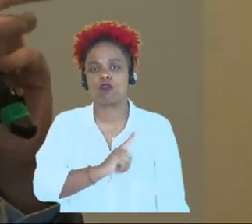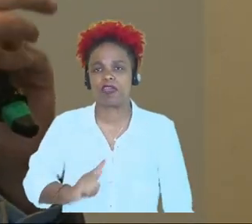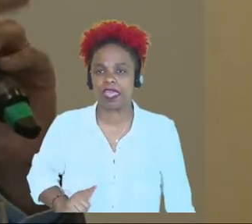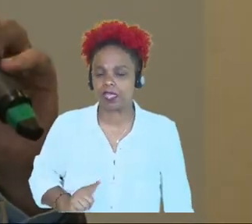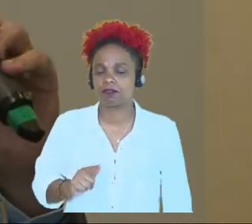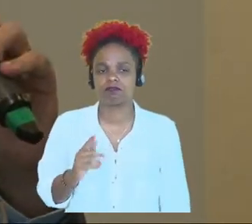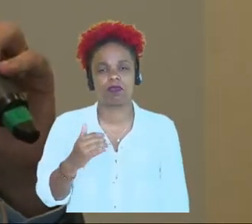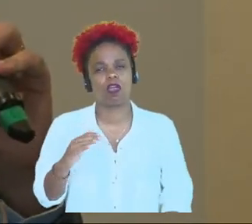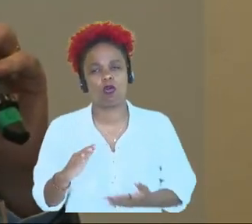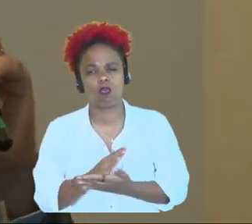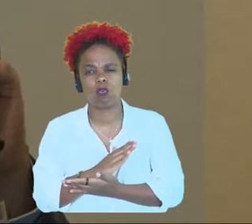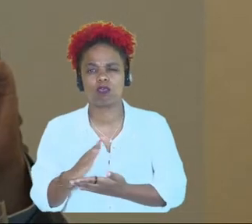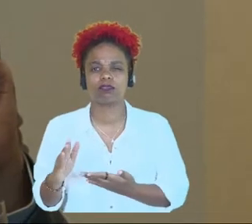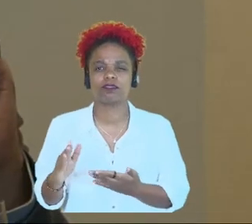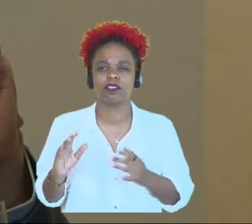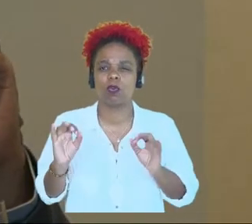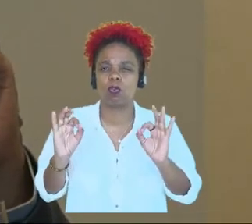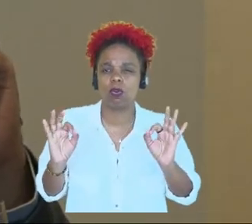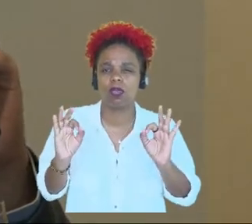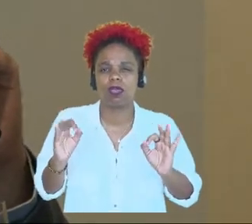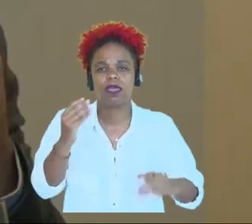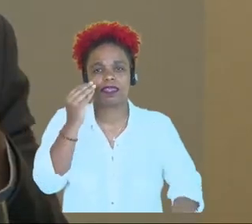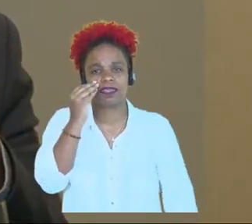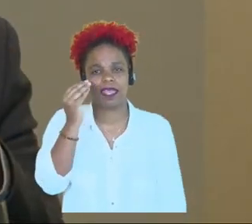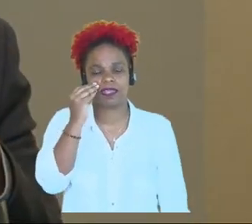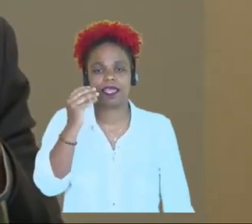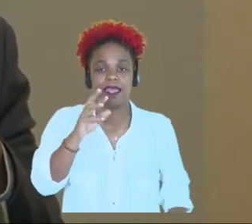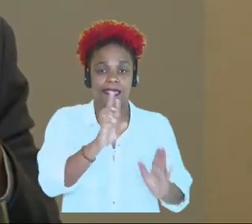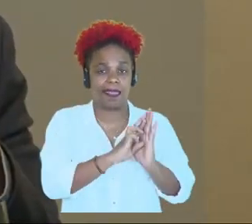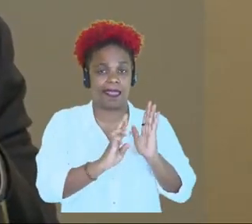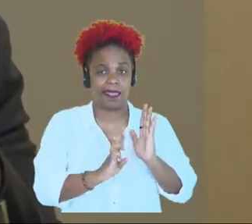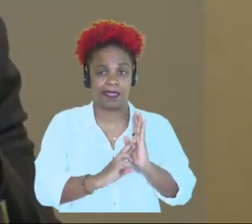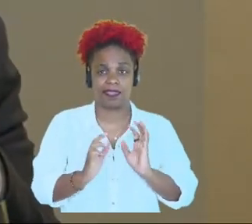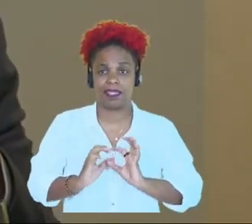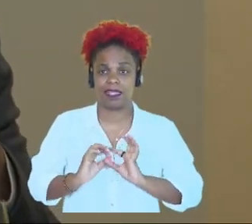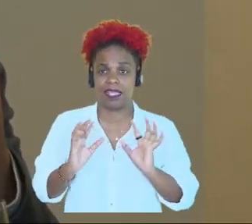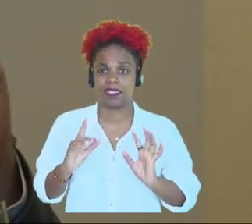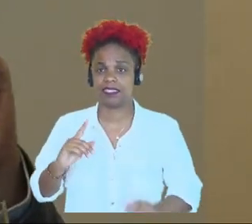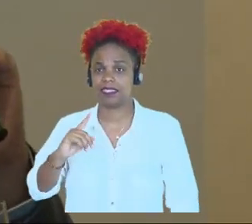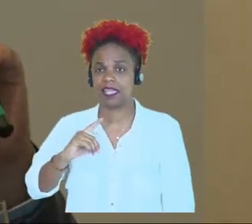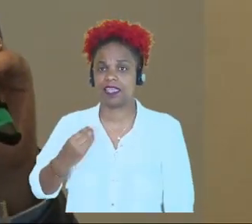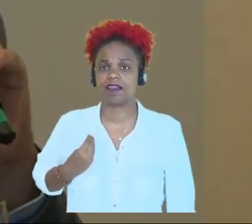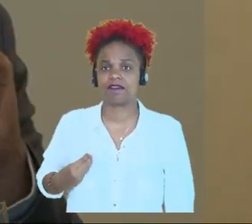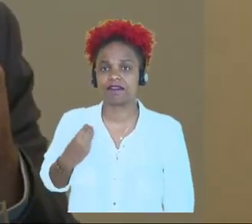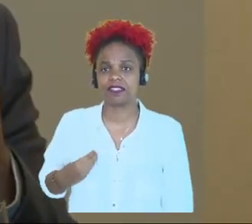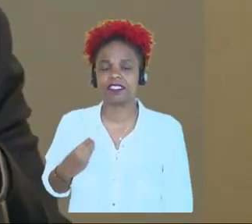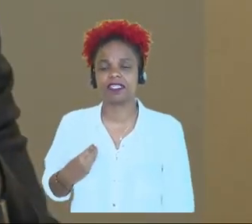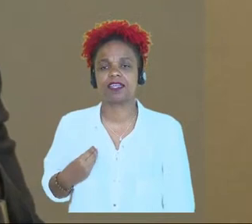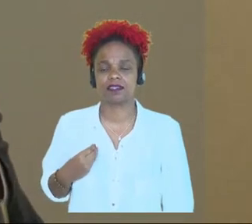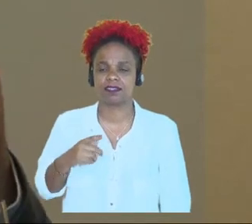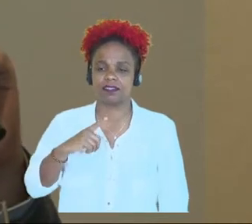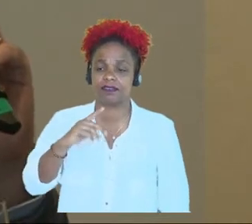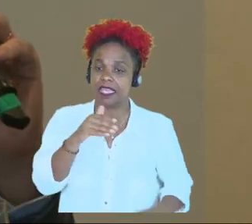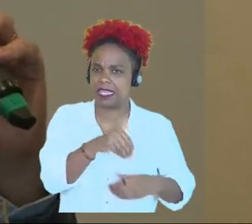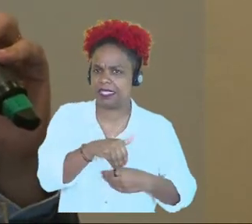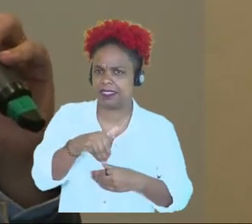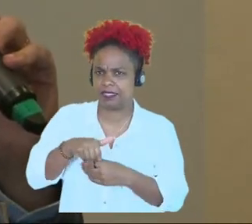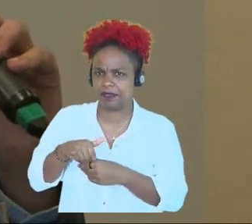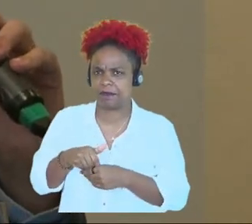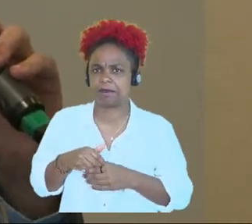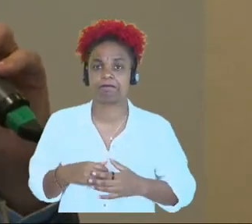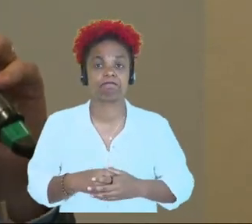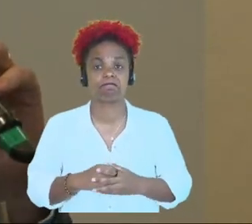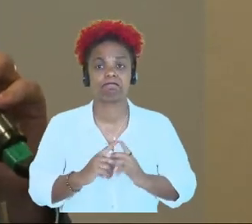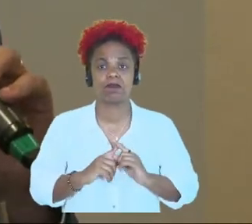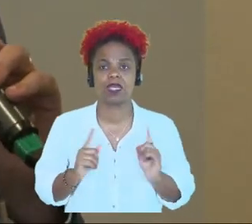Alguns ainda tentam dar uma sofisticada, falando em alguns critérios para que a democracia exista, ou seja, viável, do tipo eleições.